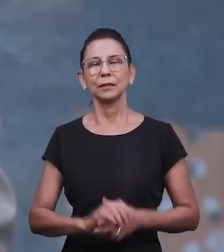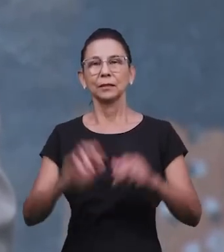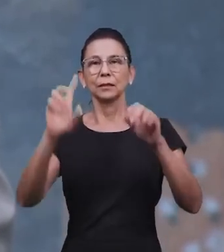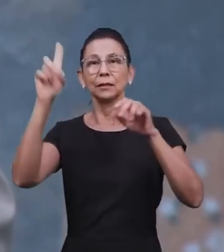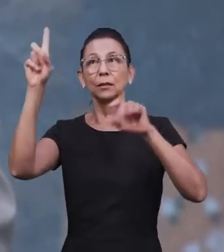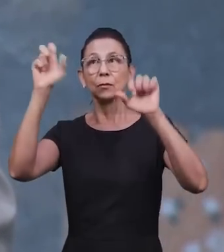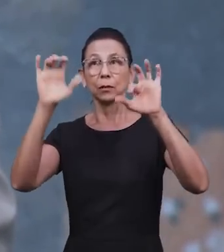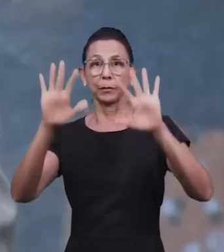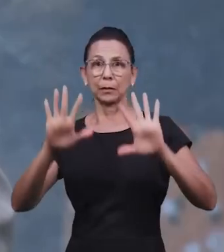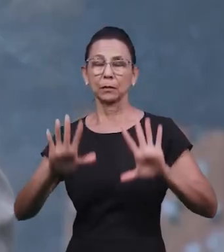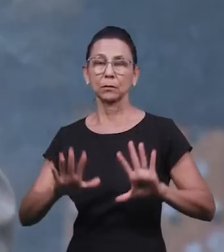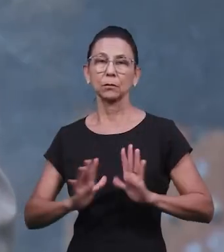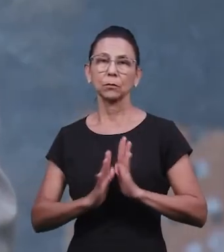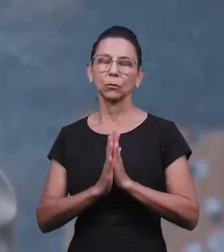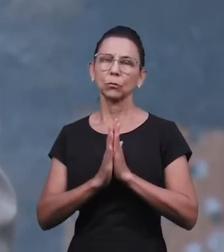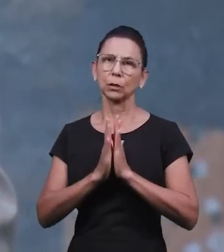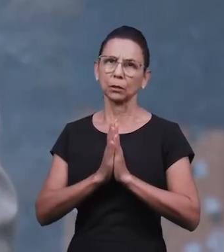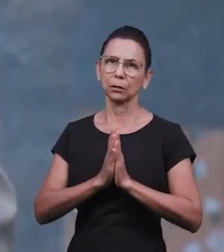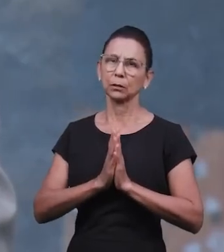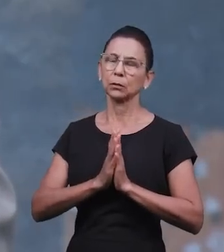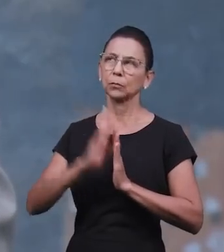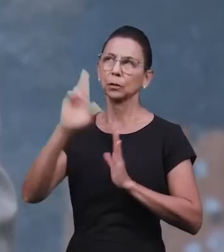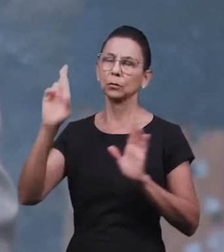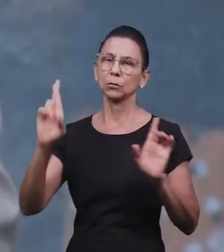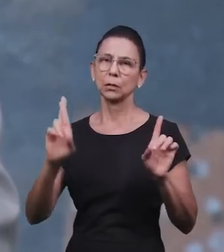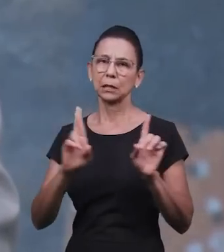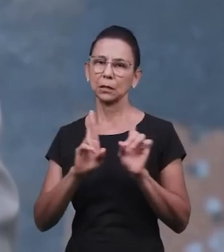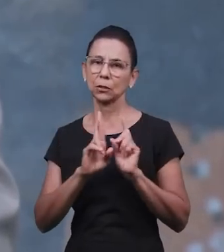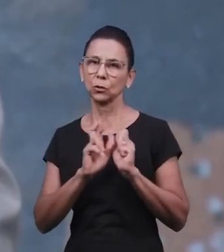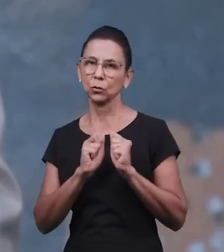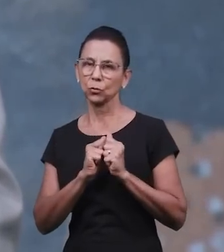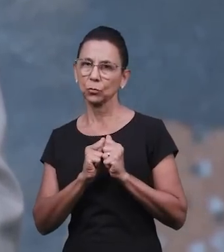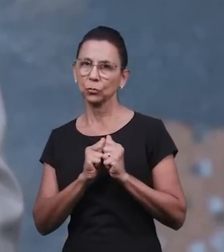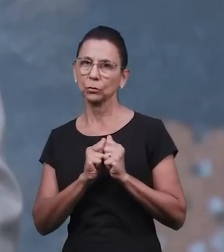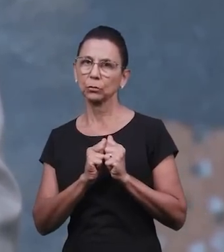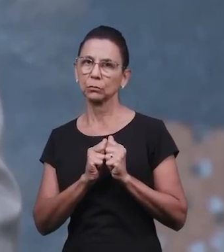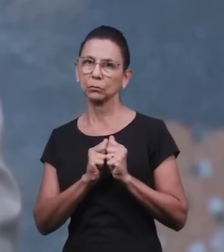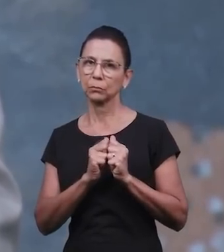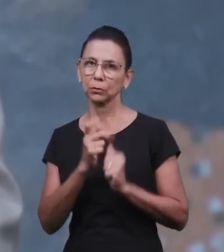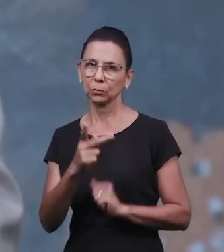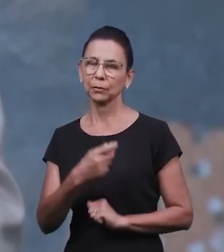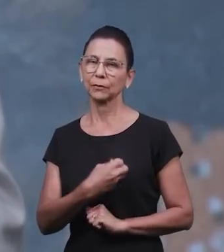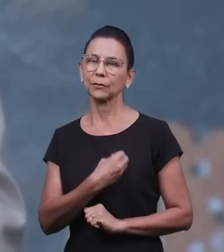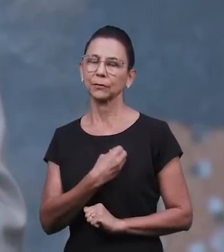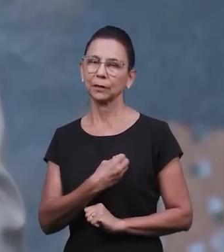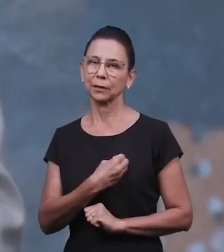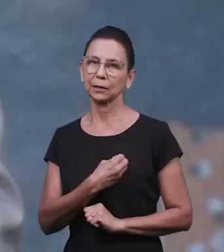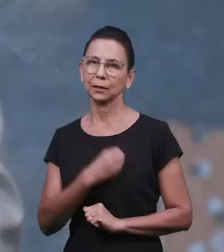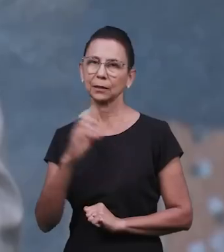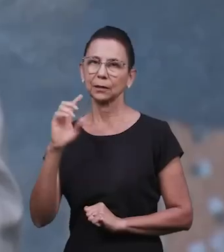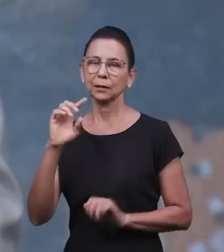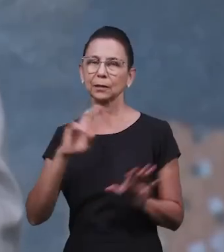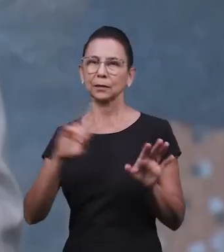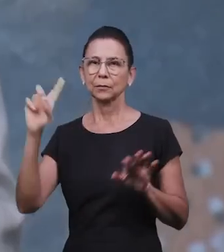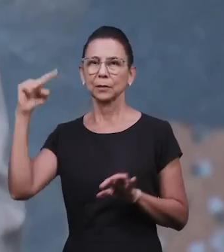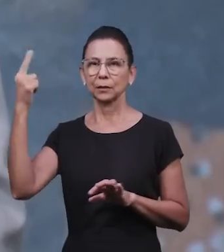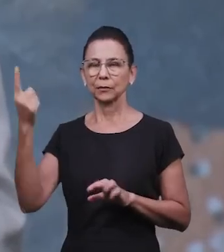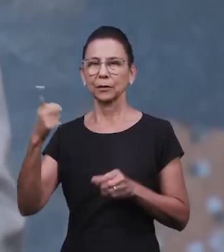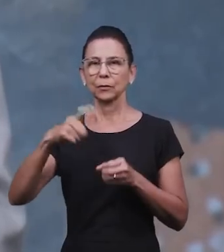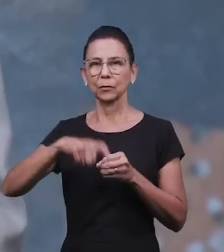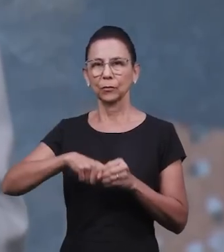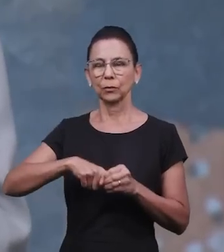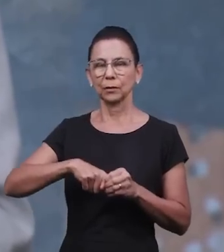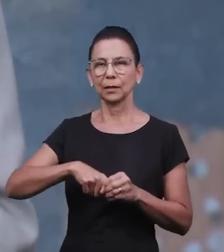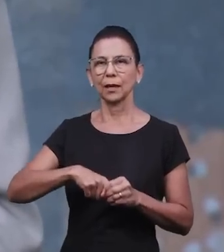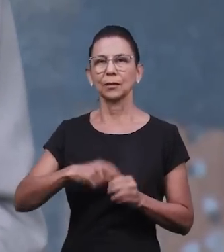o Senhor esteja com você, jovem, acompanhando a sua vida. Se Deus quiser, na próxima semana estaremos juntos no mesmo horário com mais uma edição